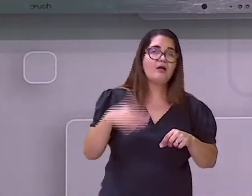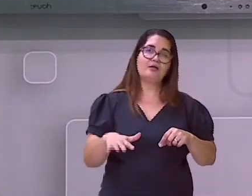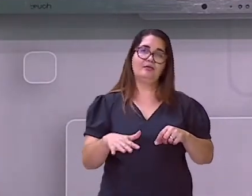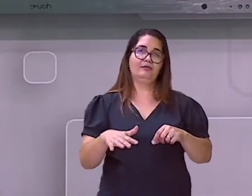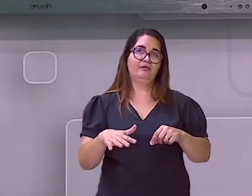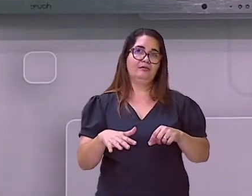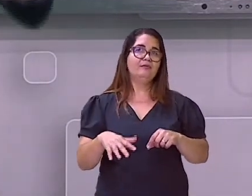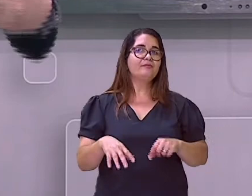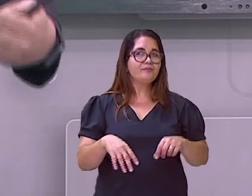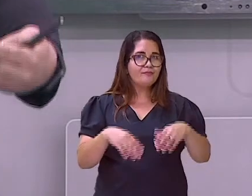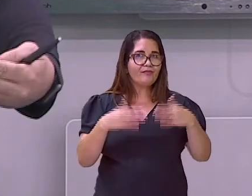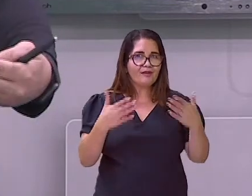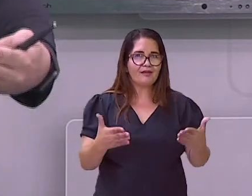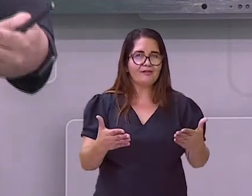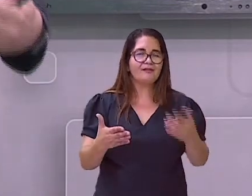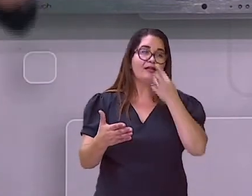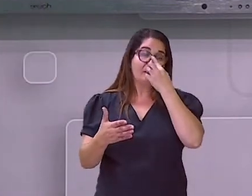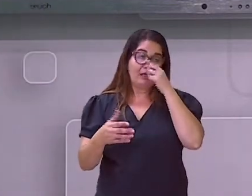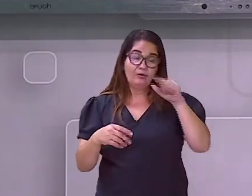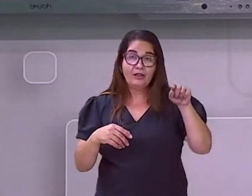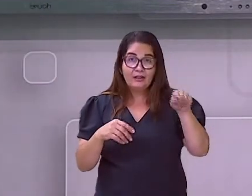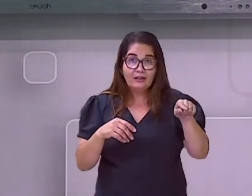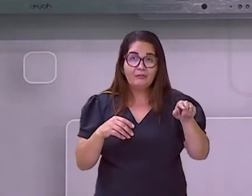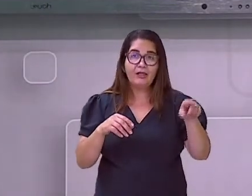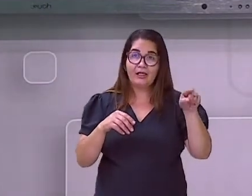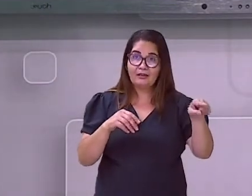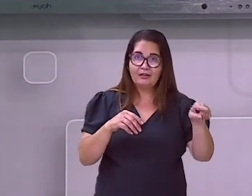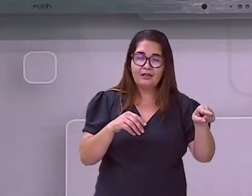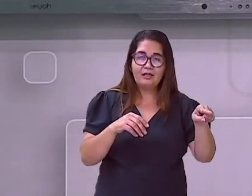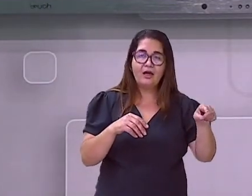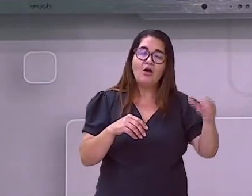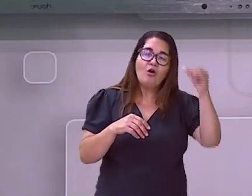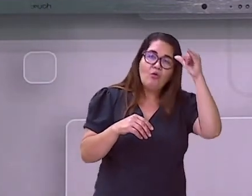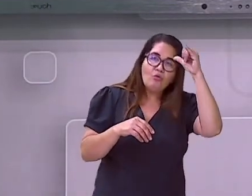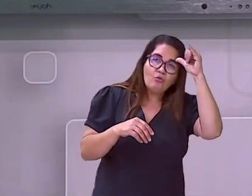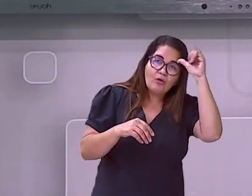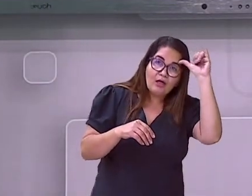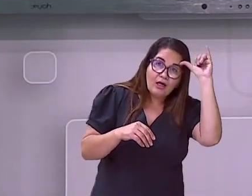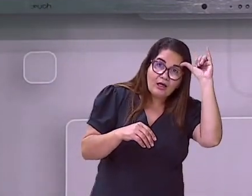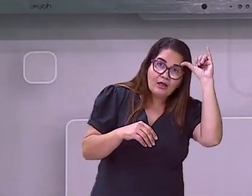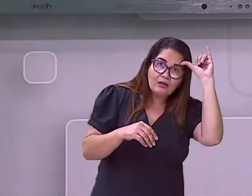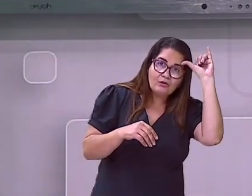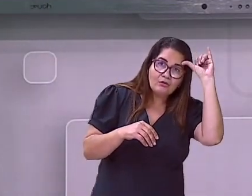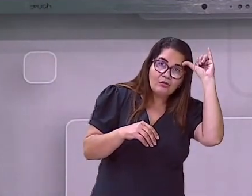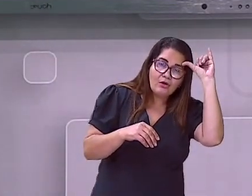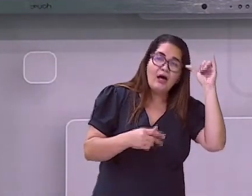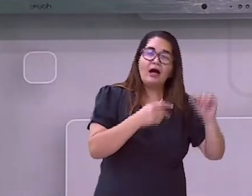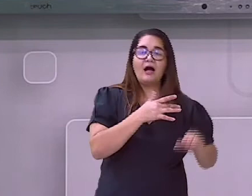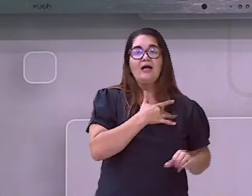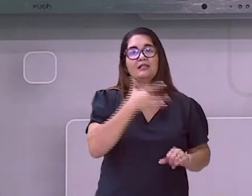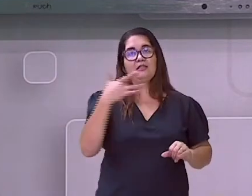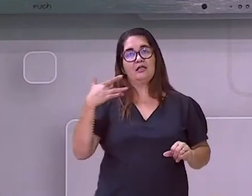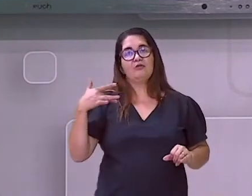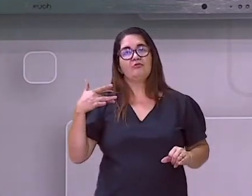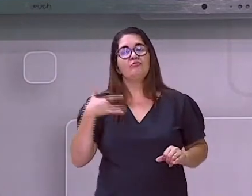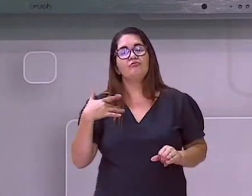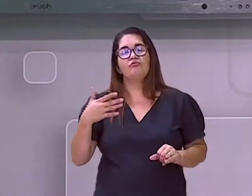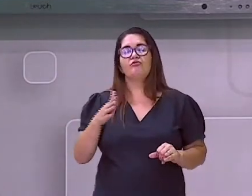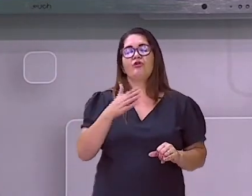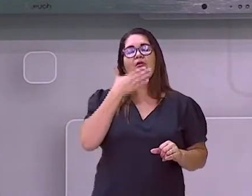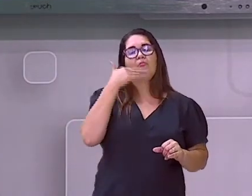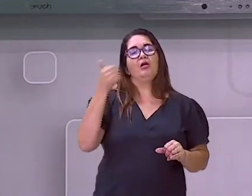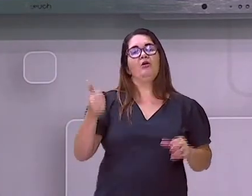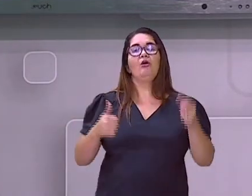mais rápido e o que acontece? A carne, se comparada